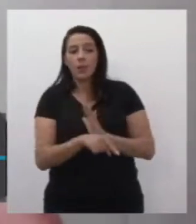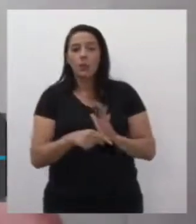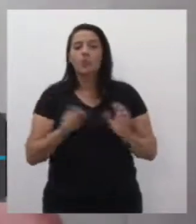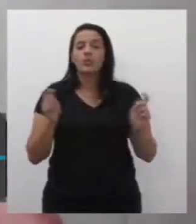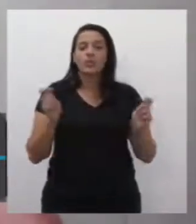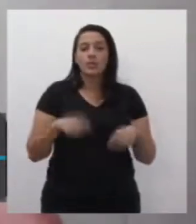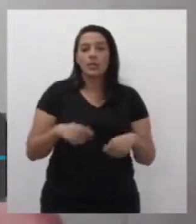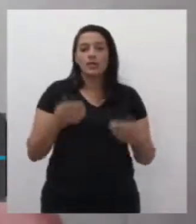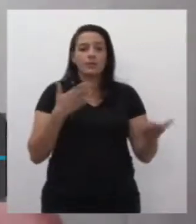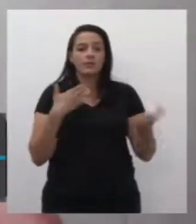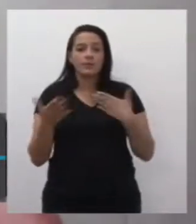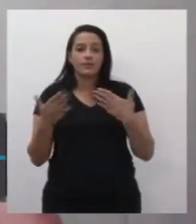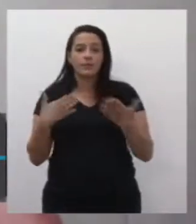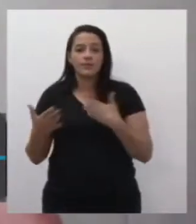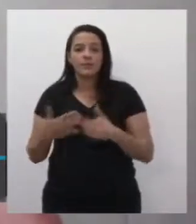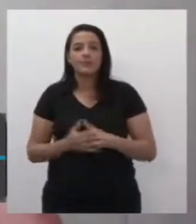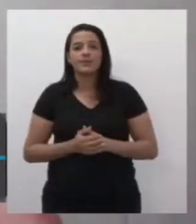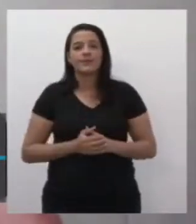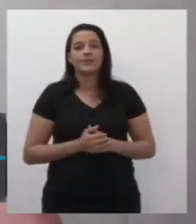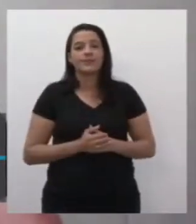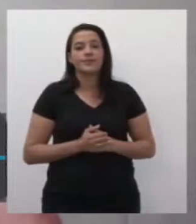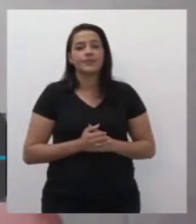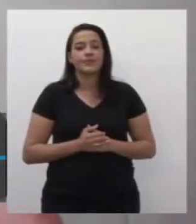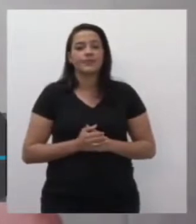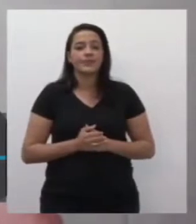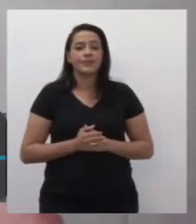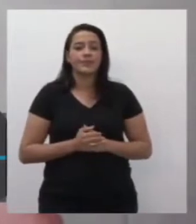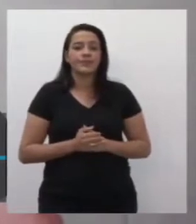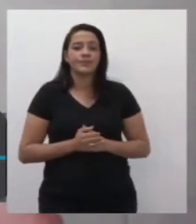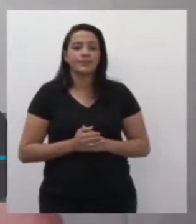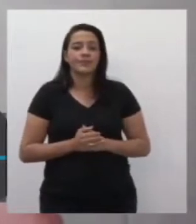possa, que o grupo esteja trazendo, Nelly.